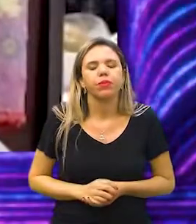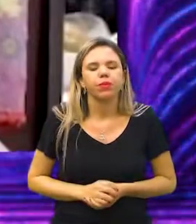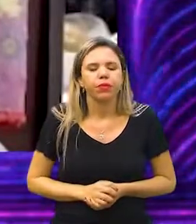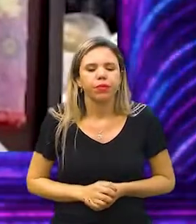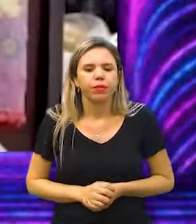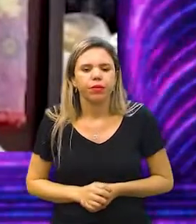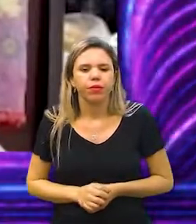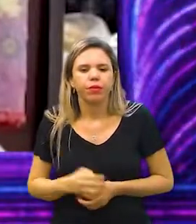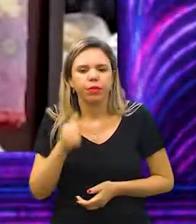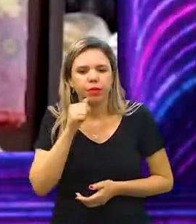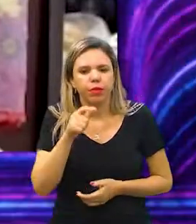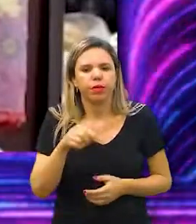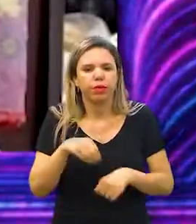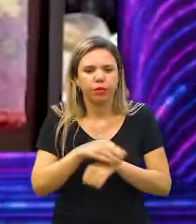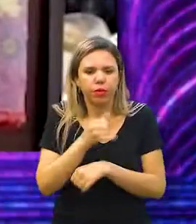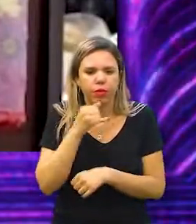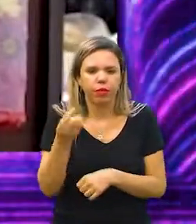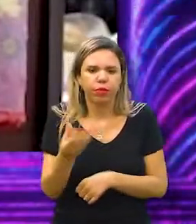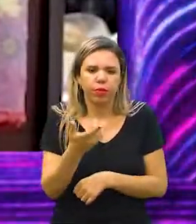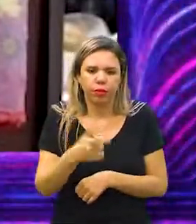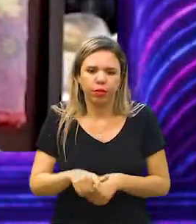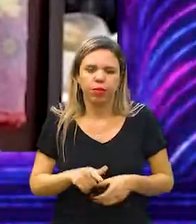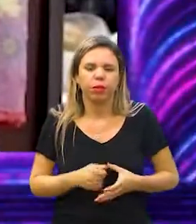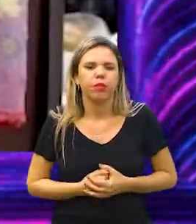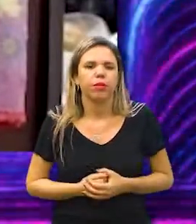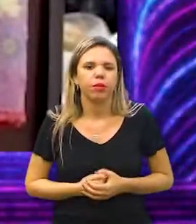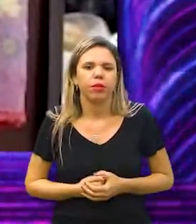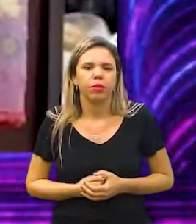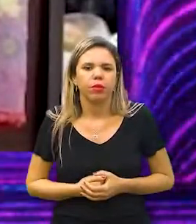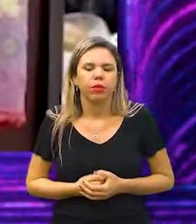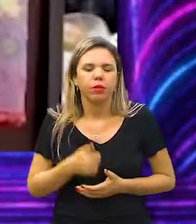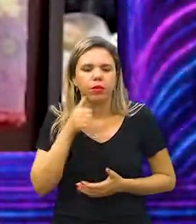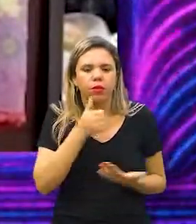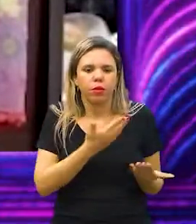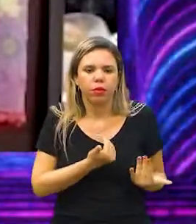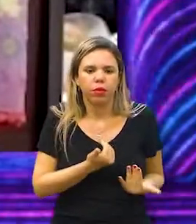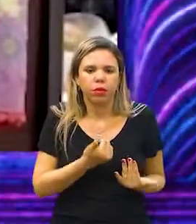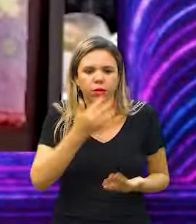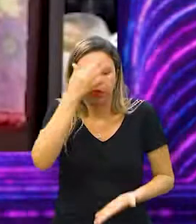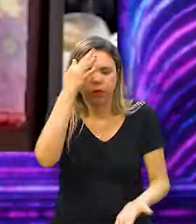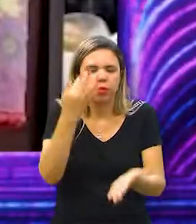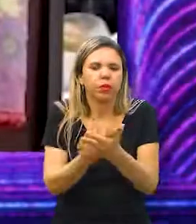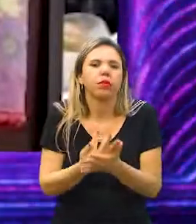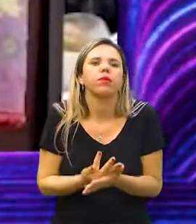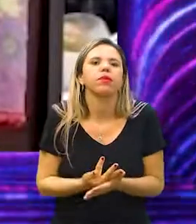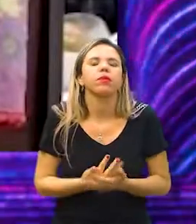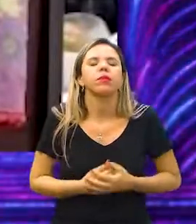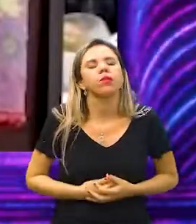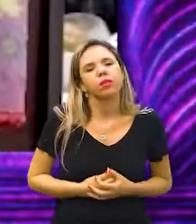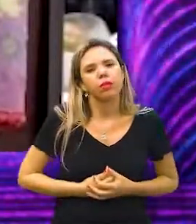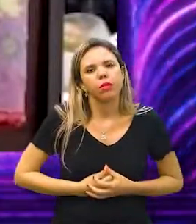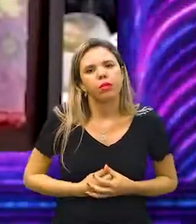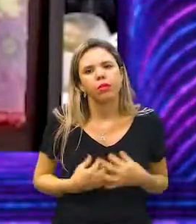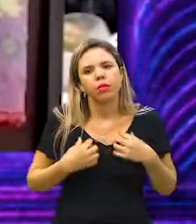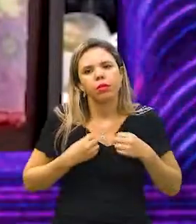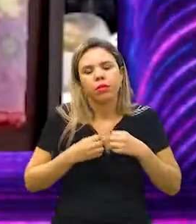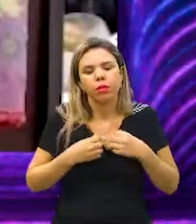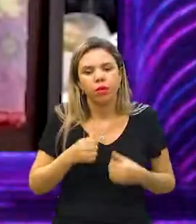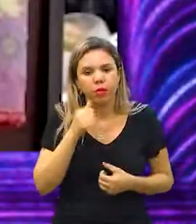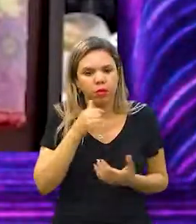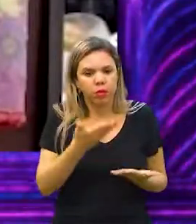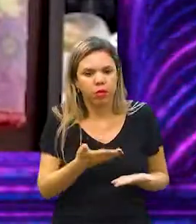com a Rachel, que ela é trazendo novamente uma mocinha mais confiante,